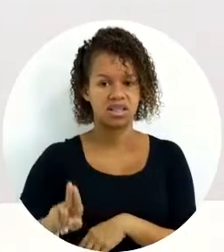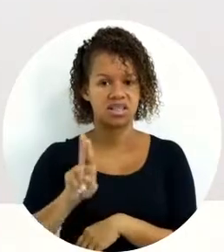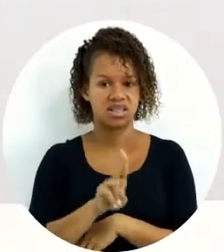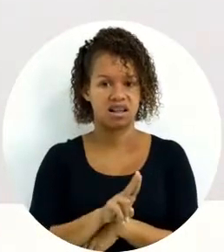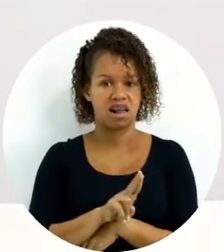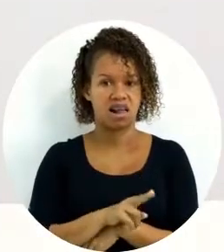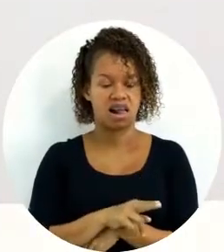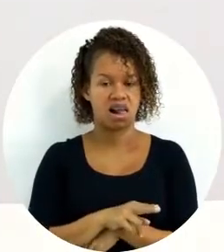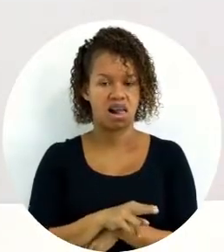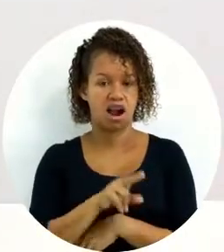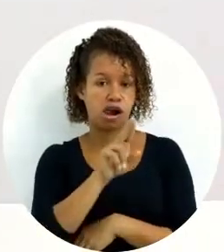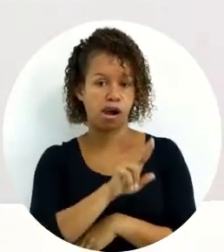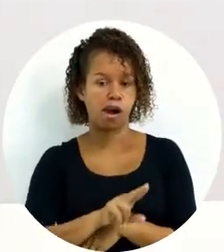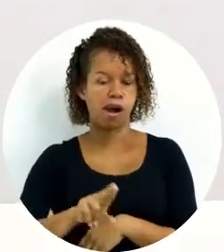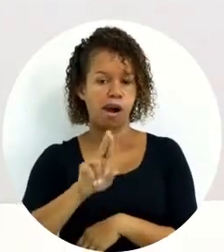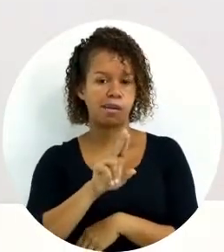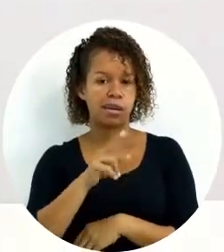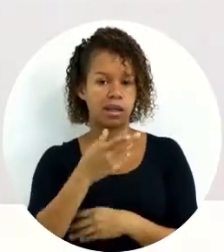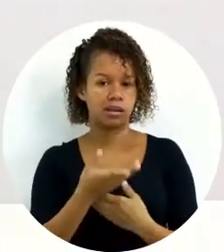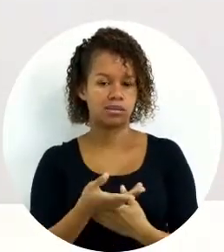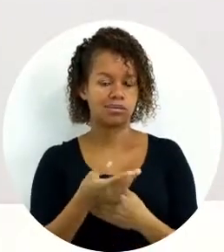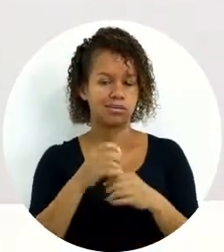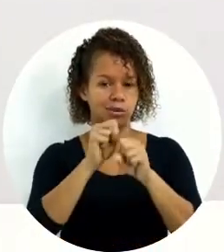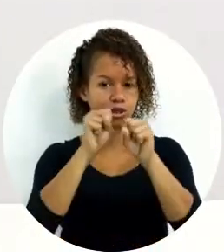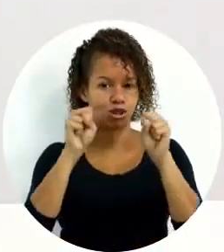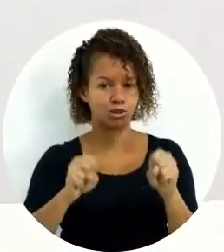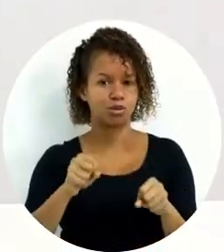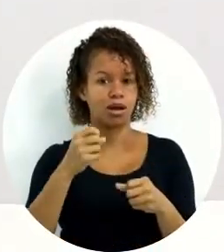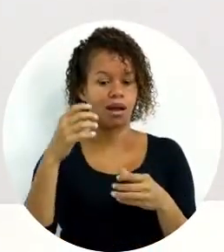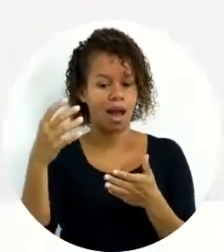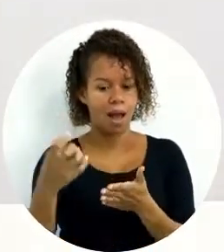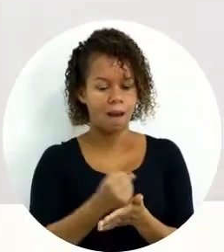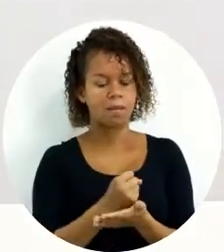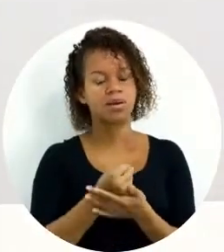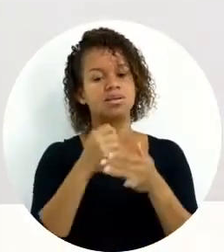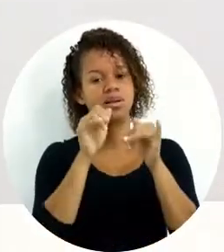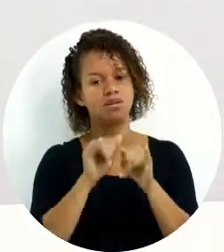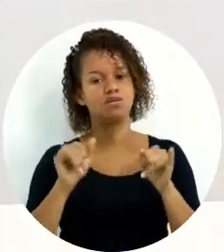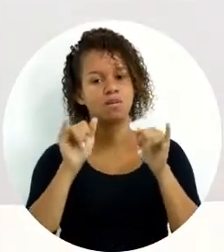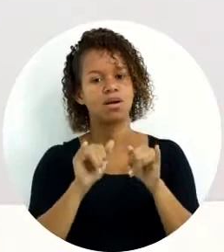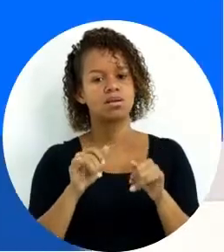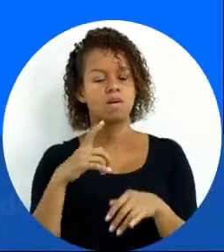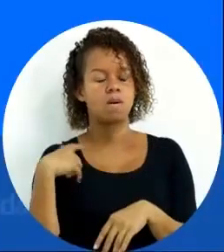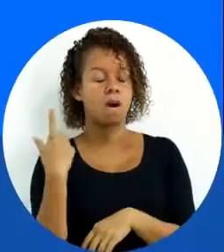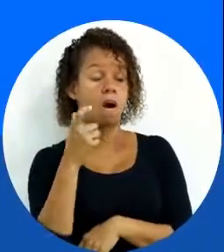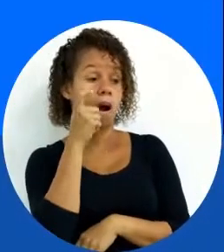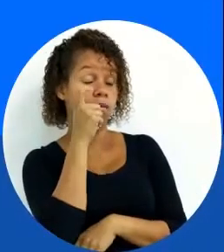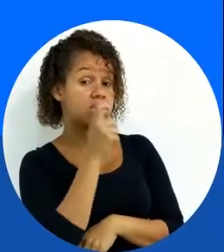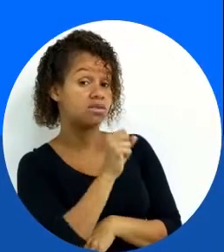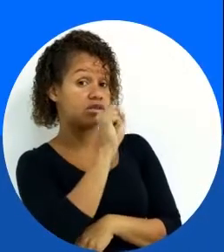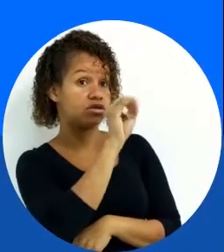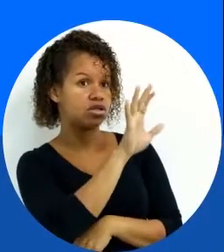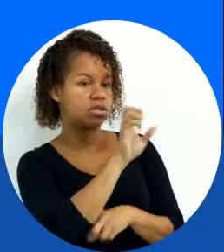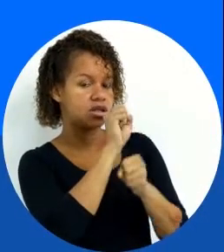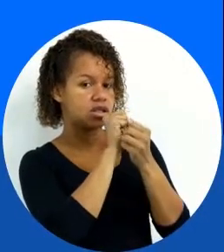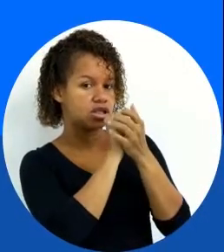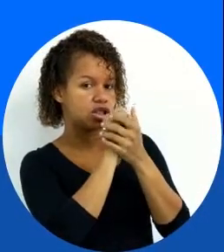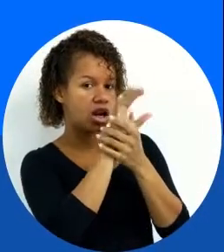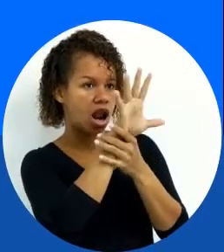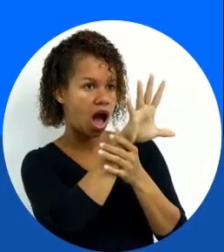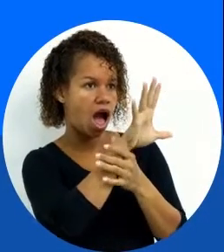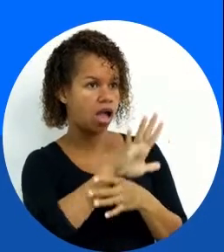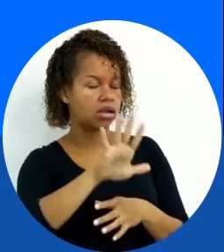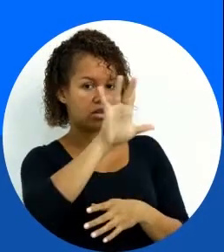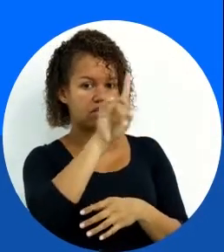esses operadores lógicos booleanos em um sistema de recuperação da informação. Como observa aqui no slide, a gente tem aqui